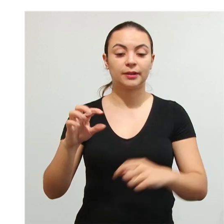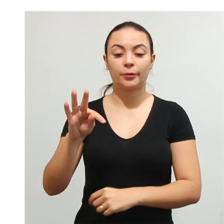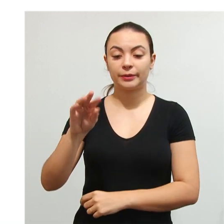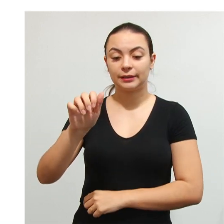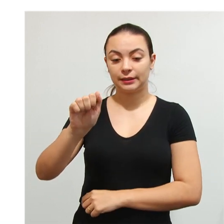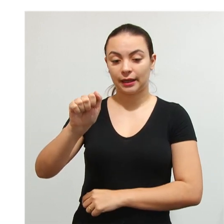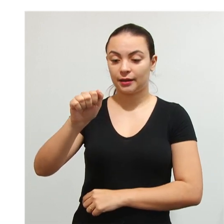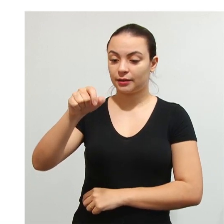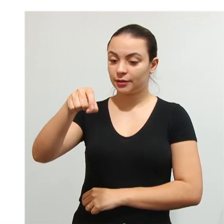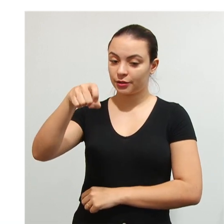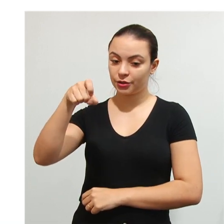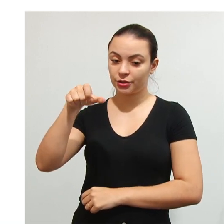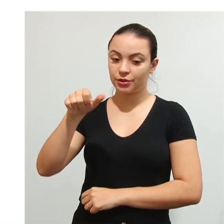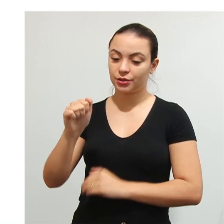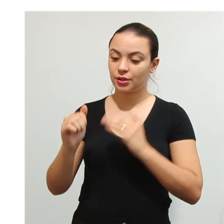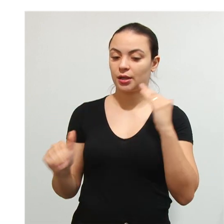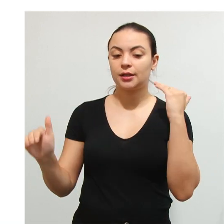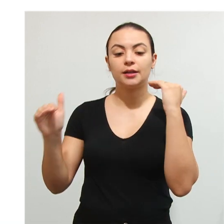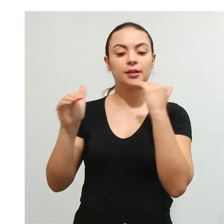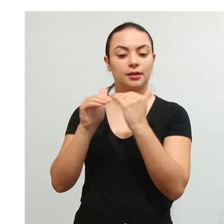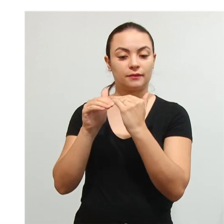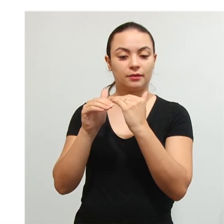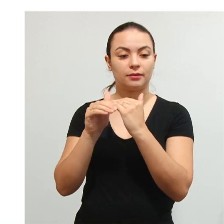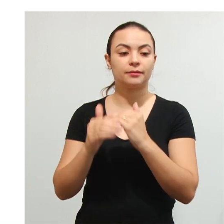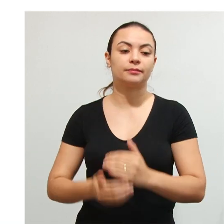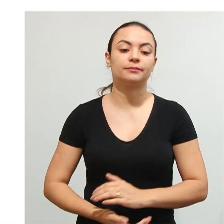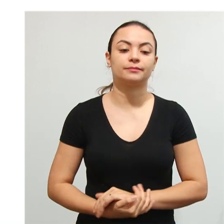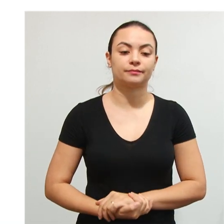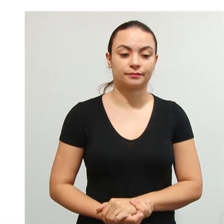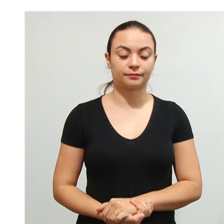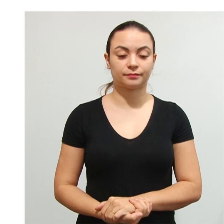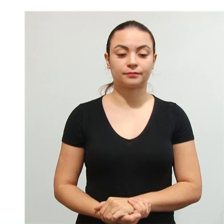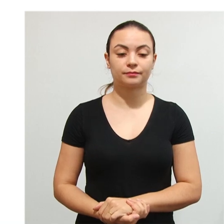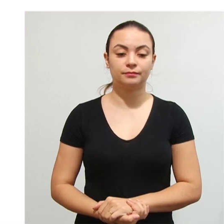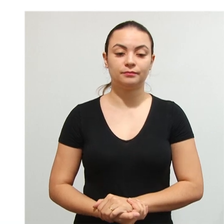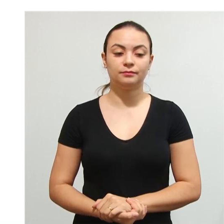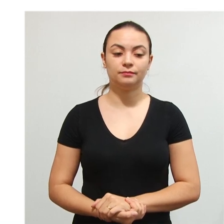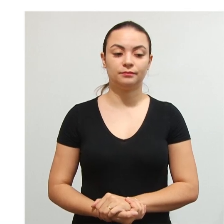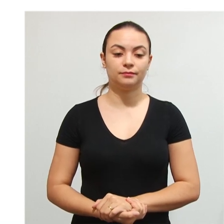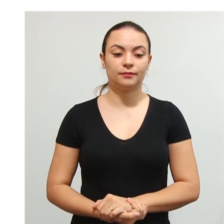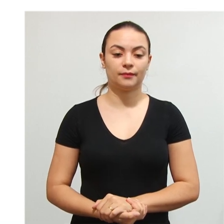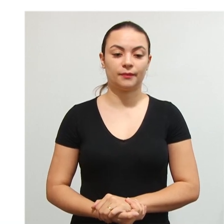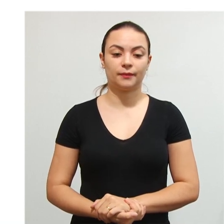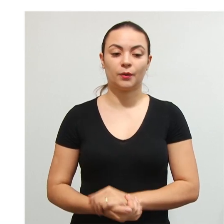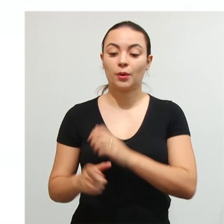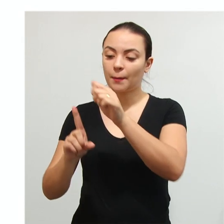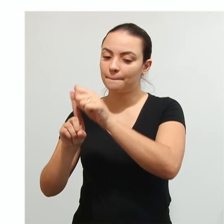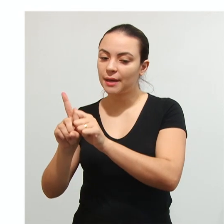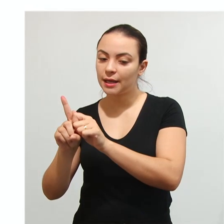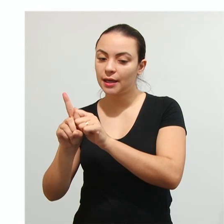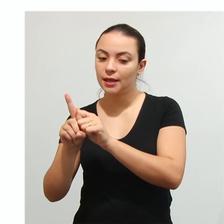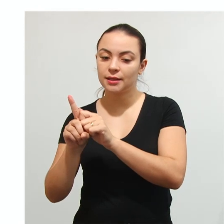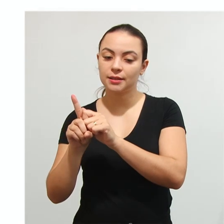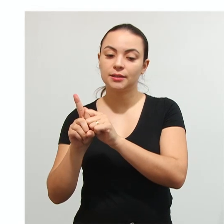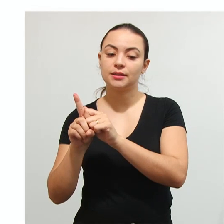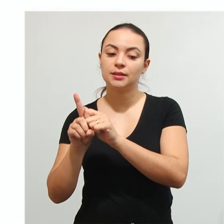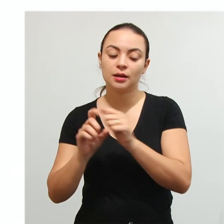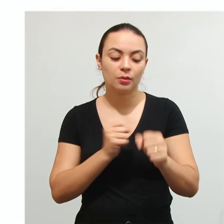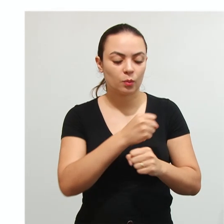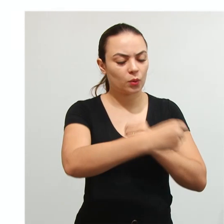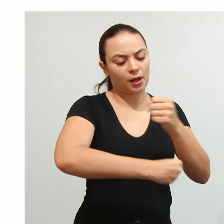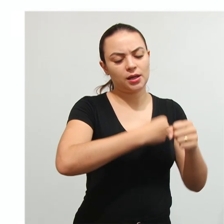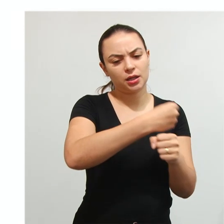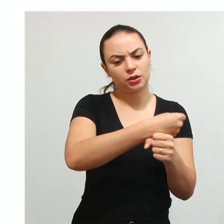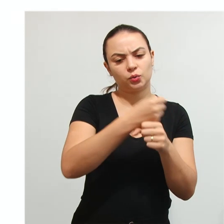equivalentes como eu tenho uma taxa mensal e quero achar uma taxa anual eu vou procurar lá